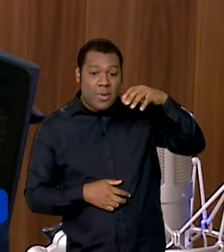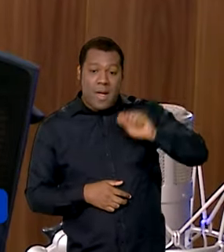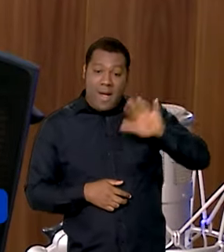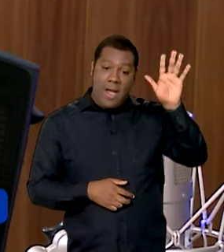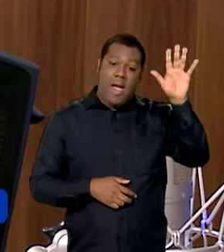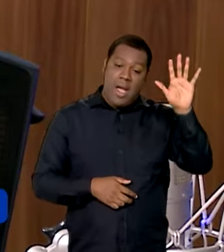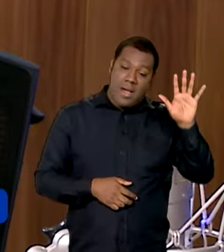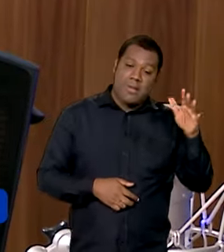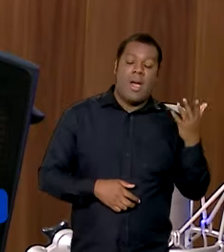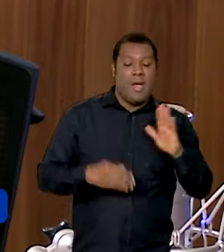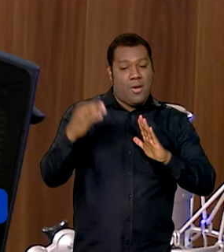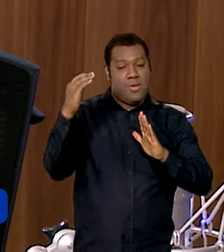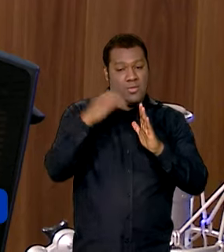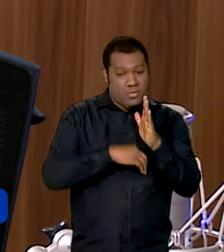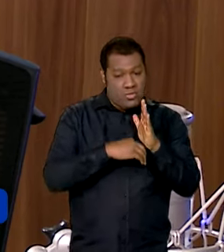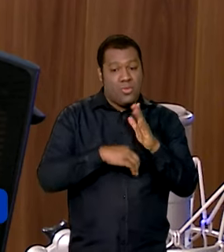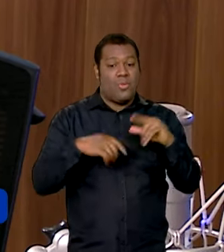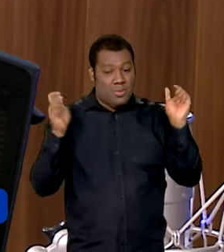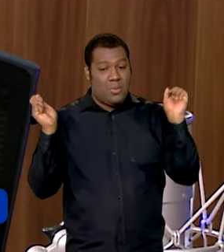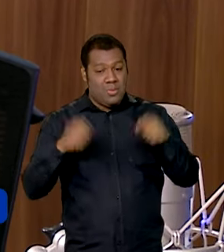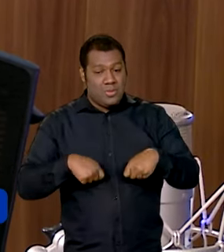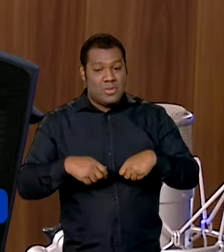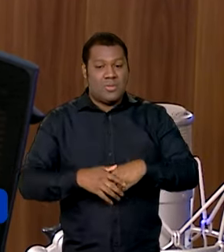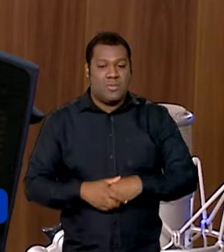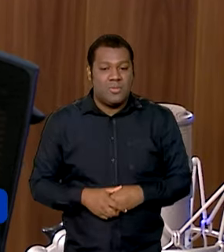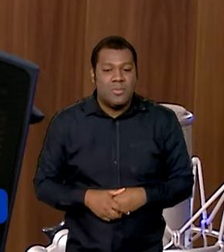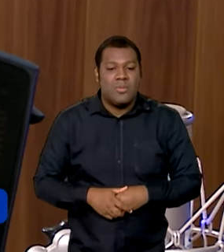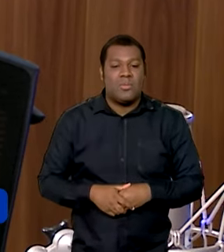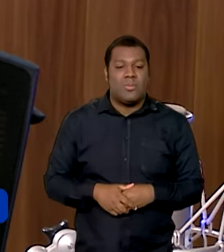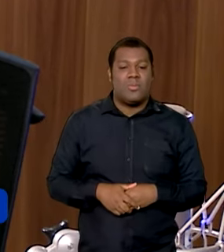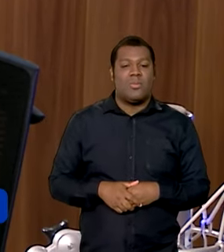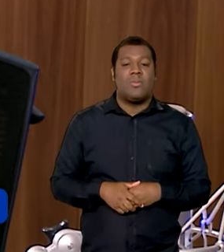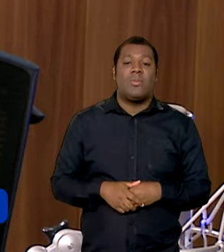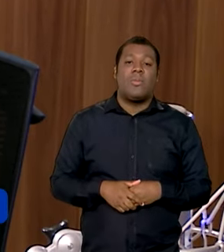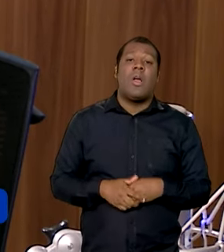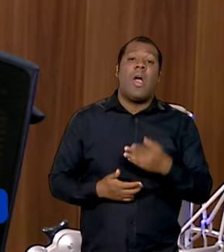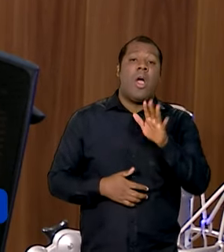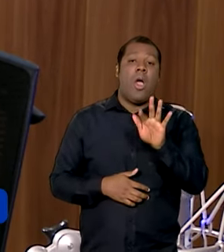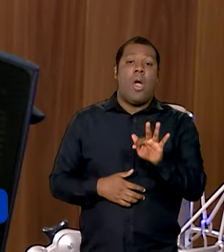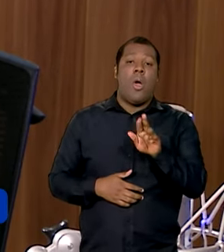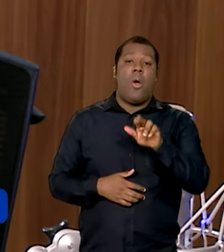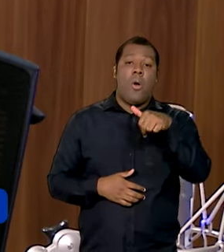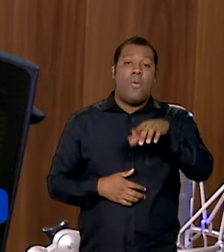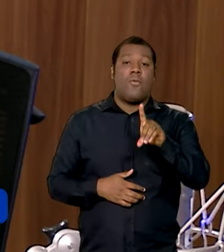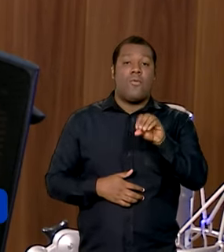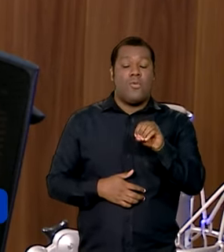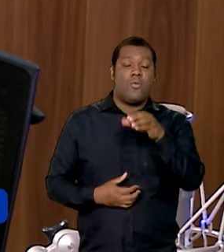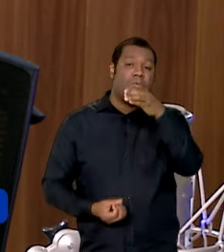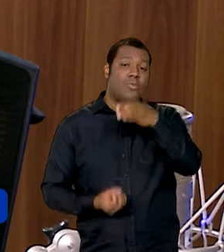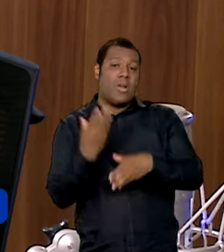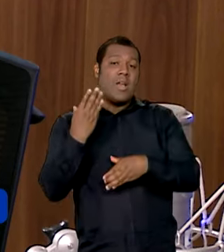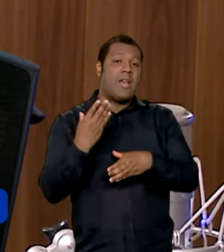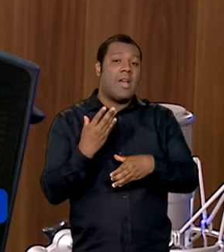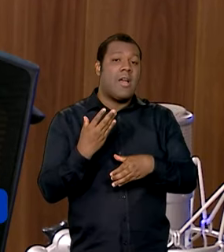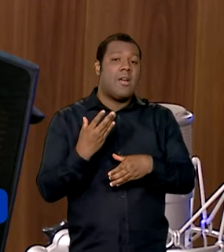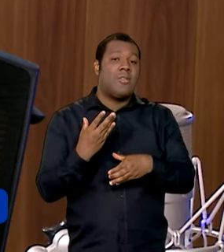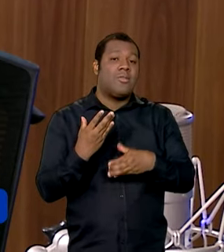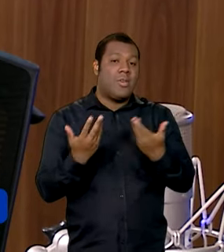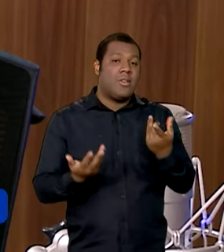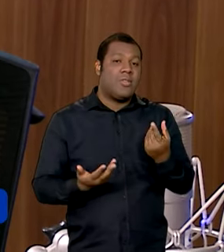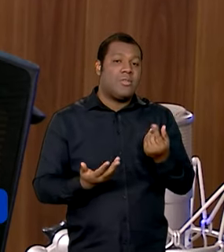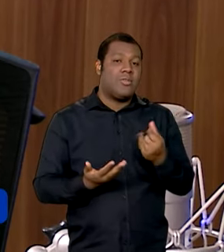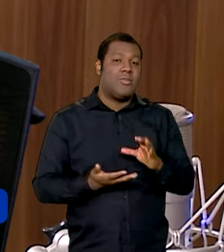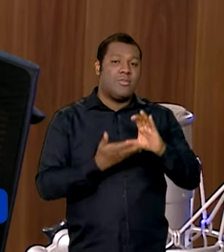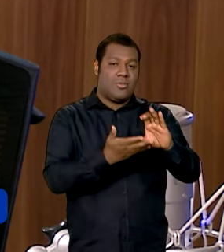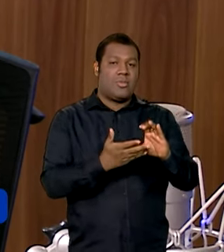algum lugar isso não faz sem recurso né então esse recurso sai do fundo que foi criado né de que diz respeito a Amazônia